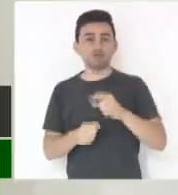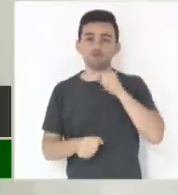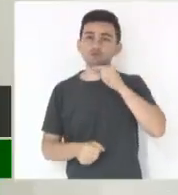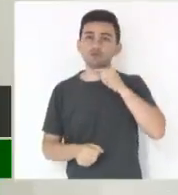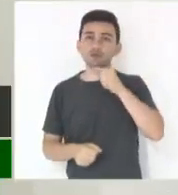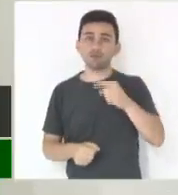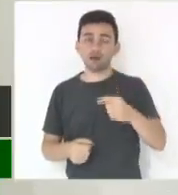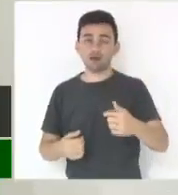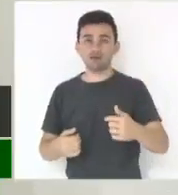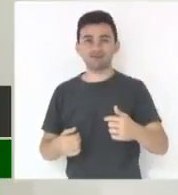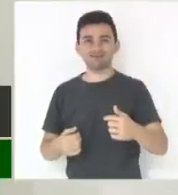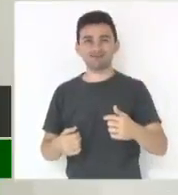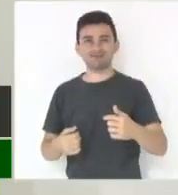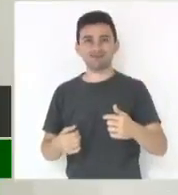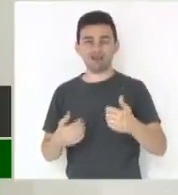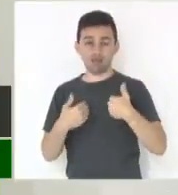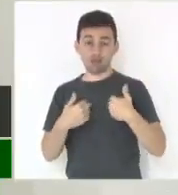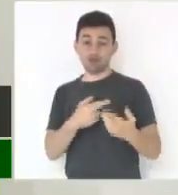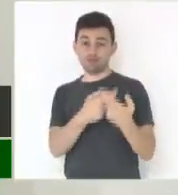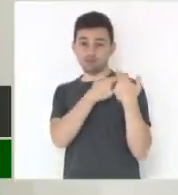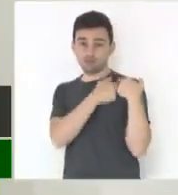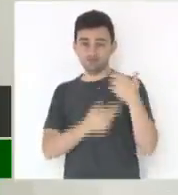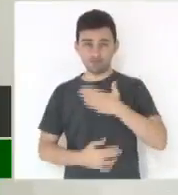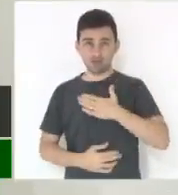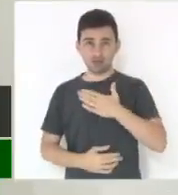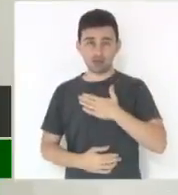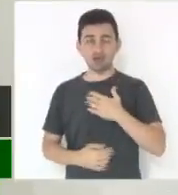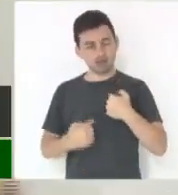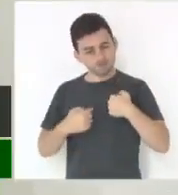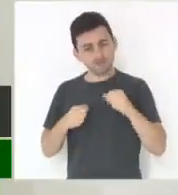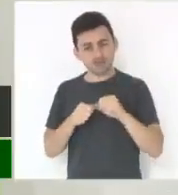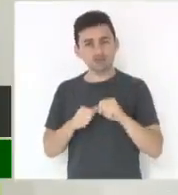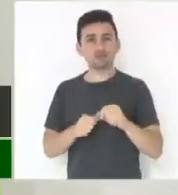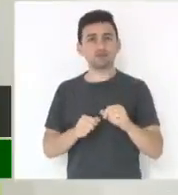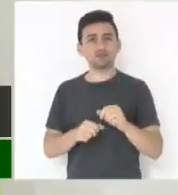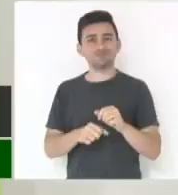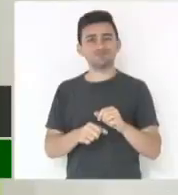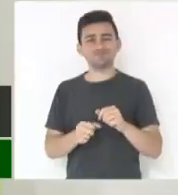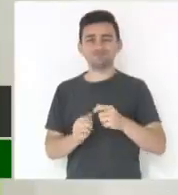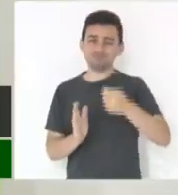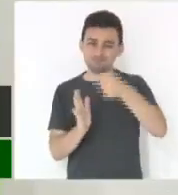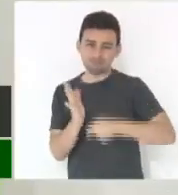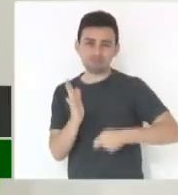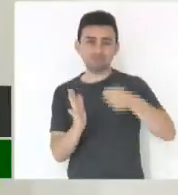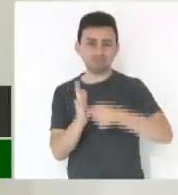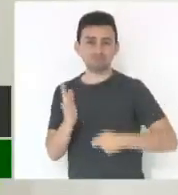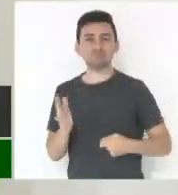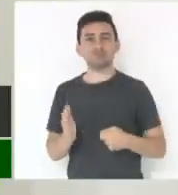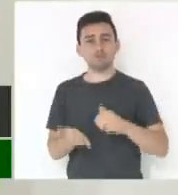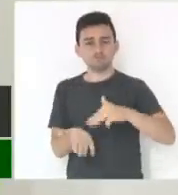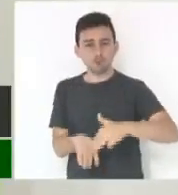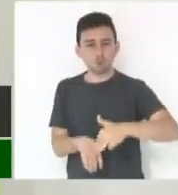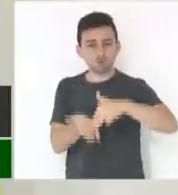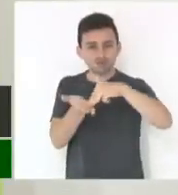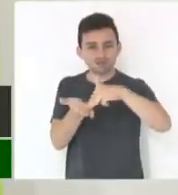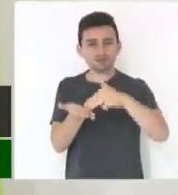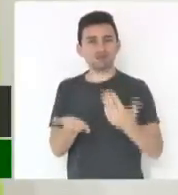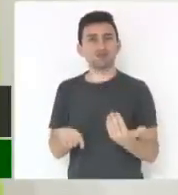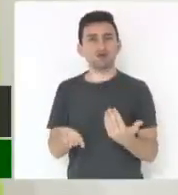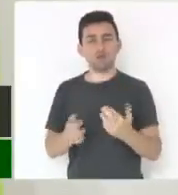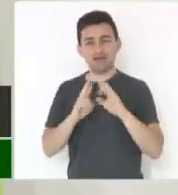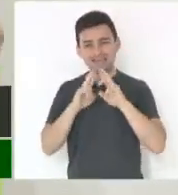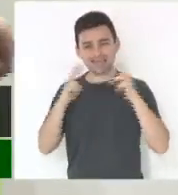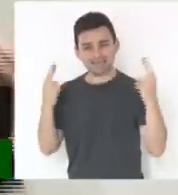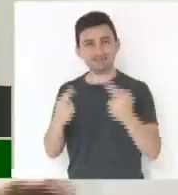que podemos fazer, fizemos. Fizemos cobrança, fizemos moções, fizemos